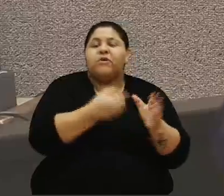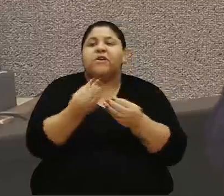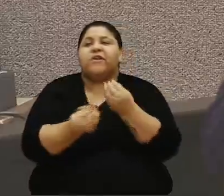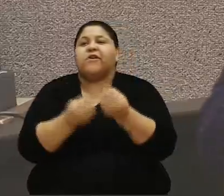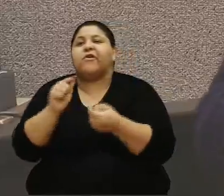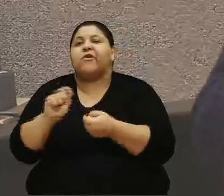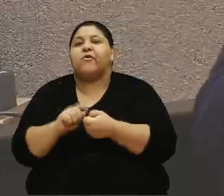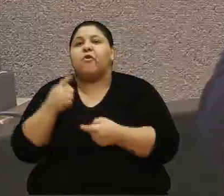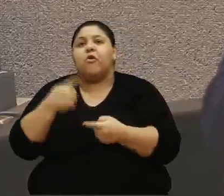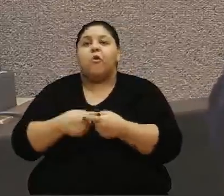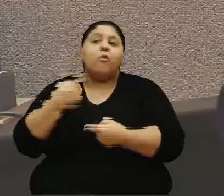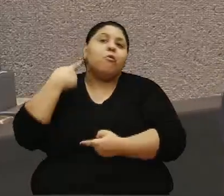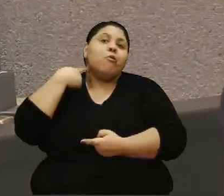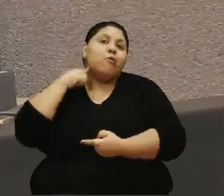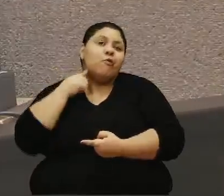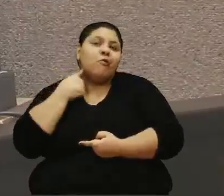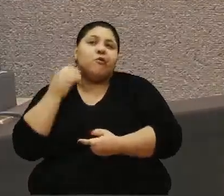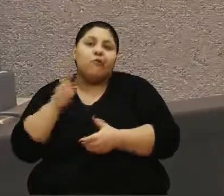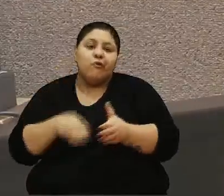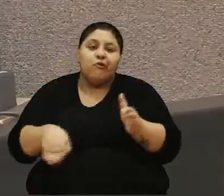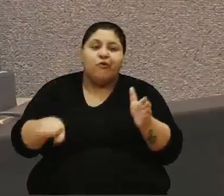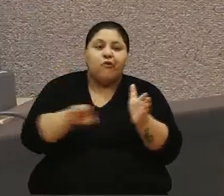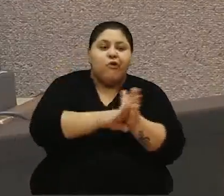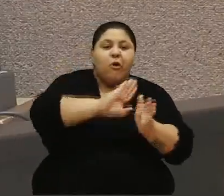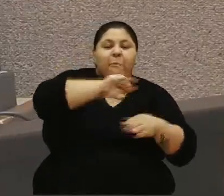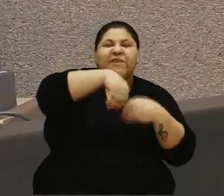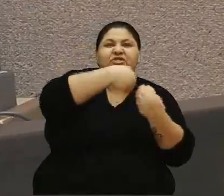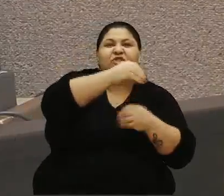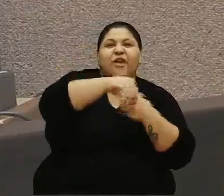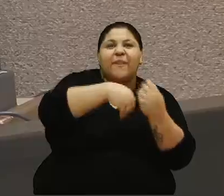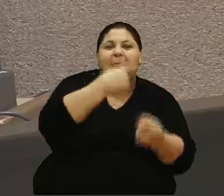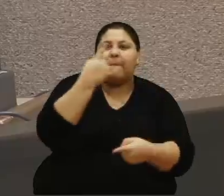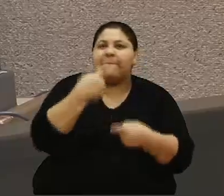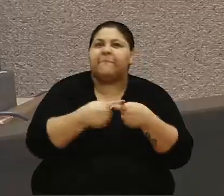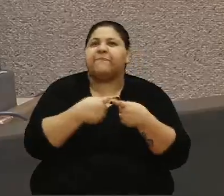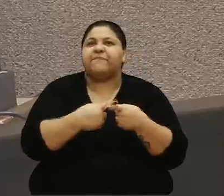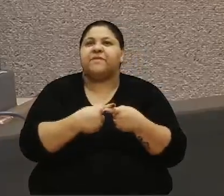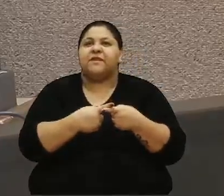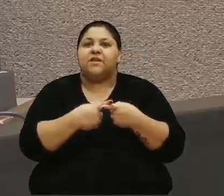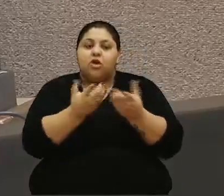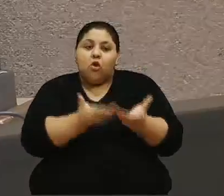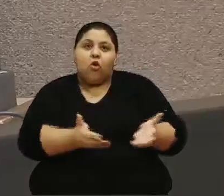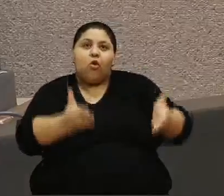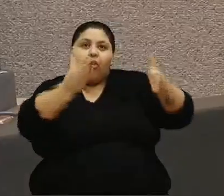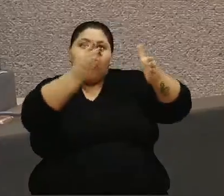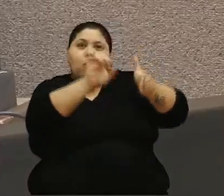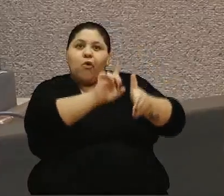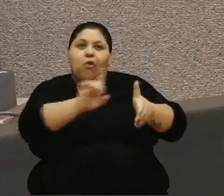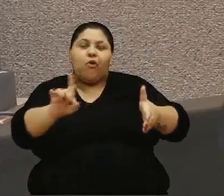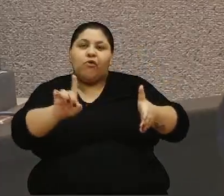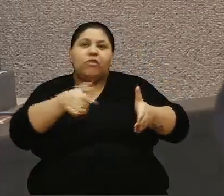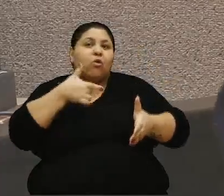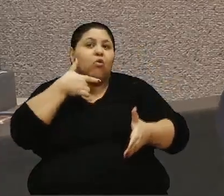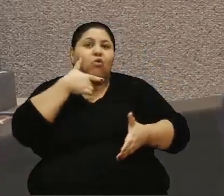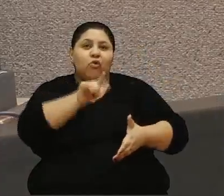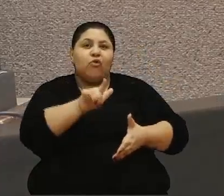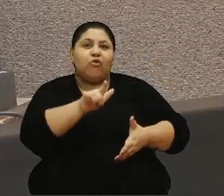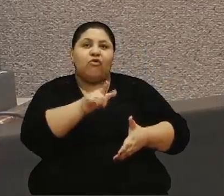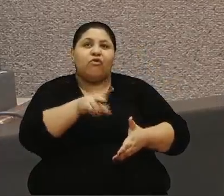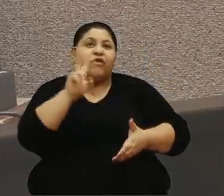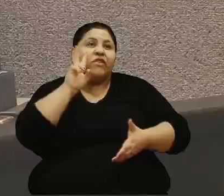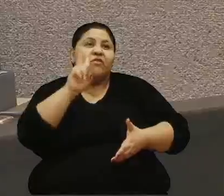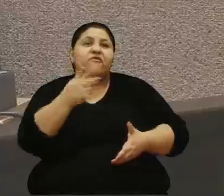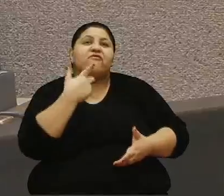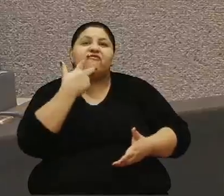por que que o lixo está chegando todo misturado, por que que os containers não estão mais dando conta. A gente não viu